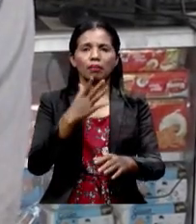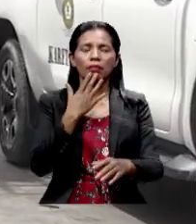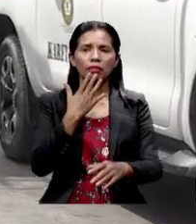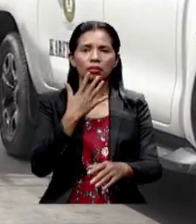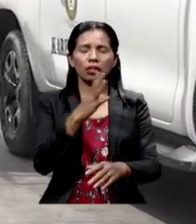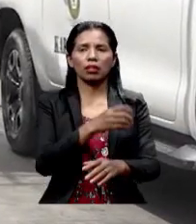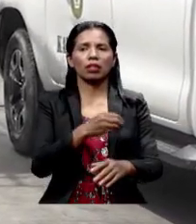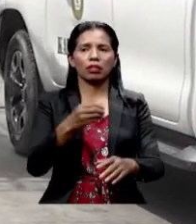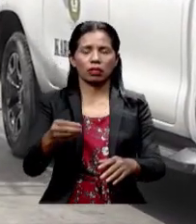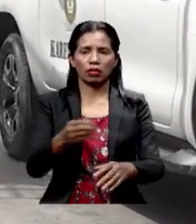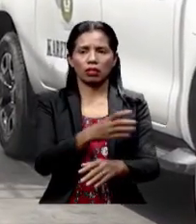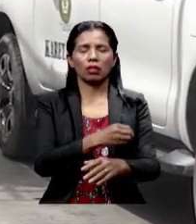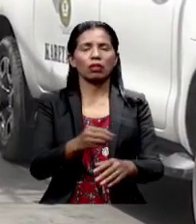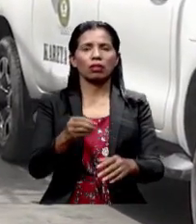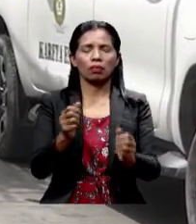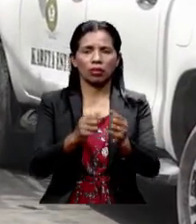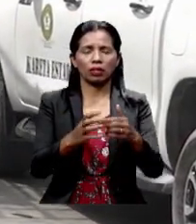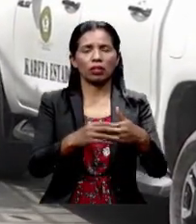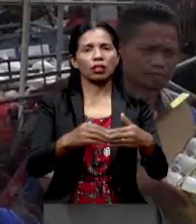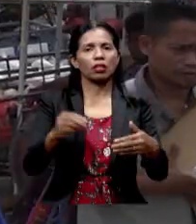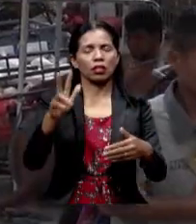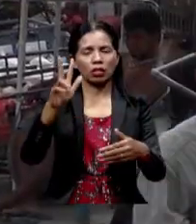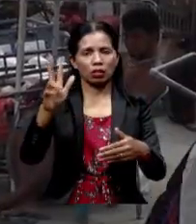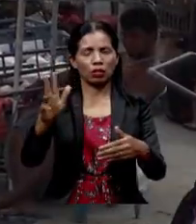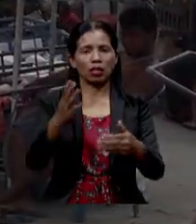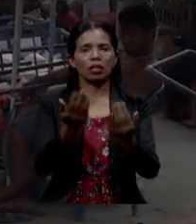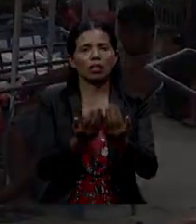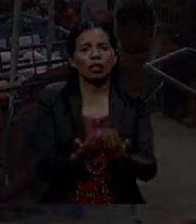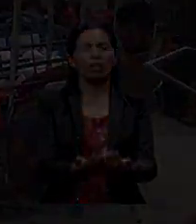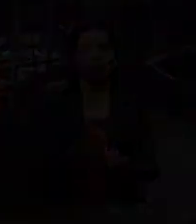no bebidas asukaradas ho dolar tolu kada litru. Ekipa kobertura, Ziemen.